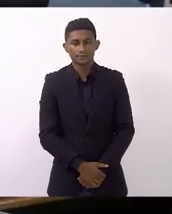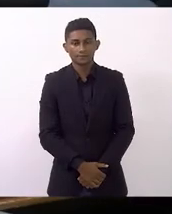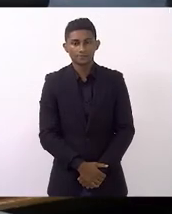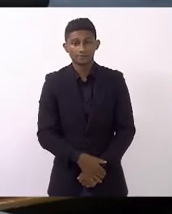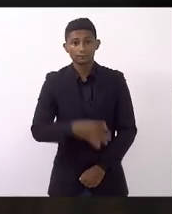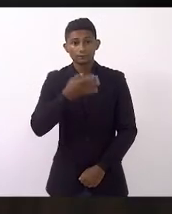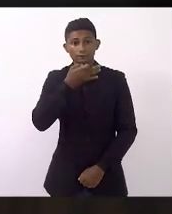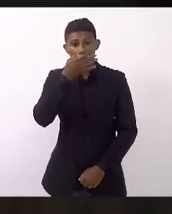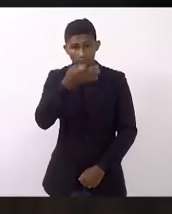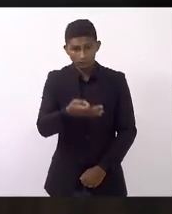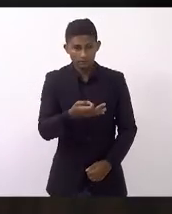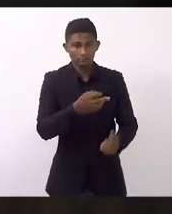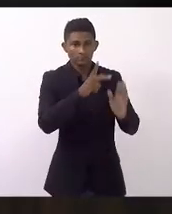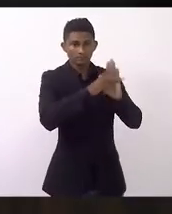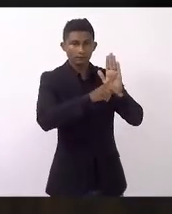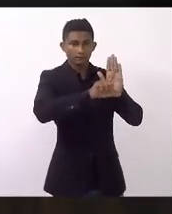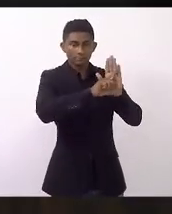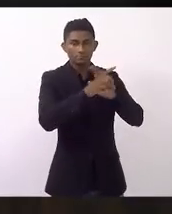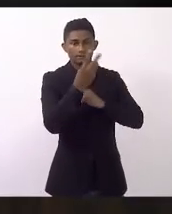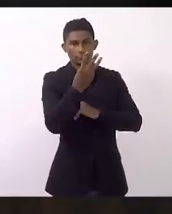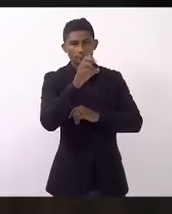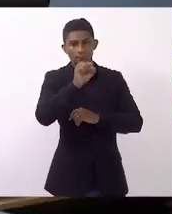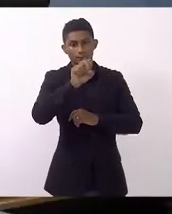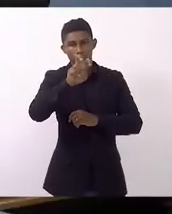Parecer ao projeto de lei 3853.